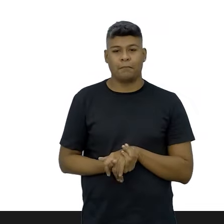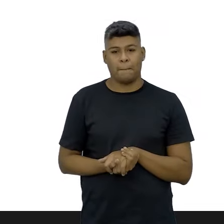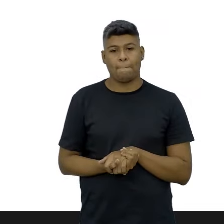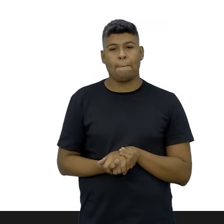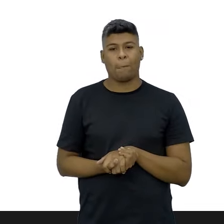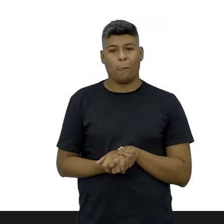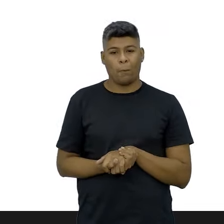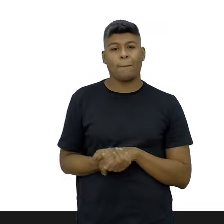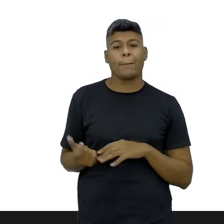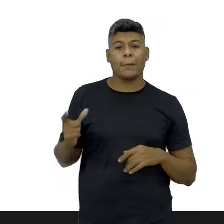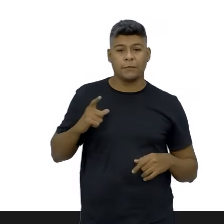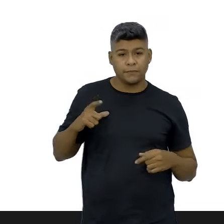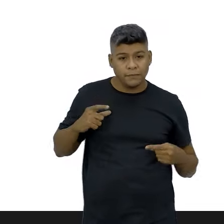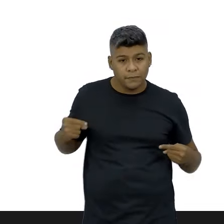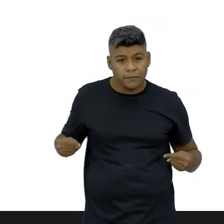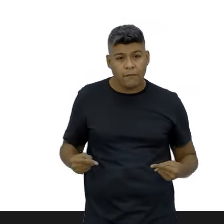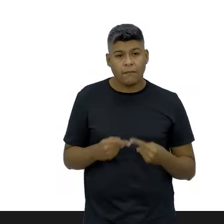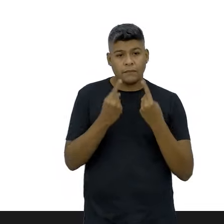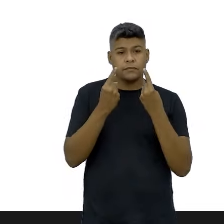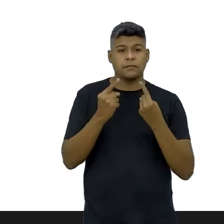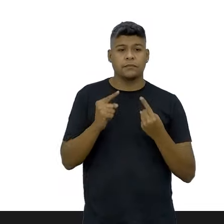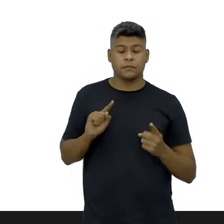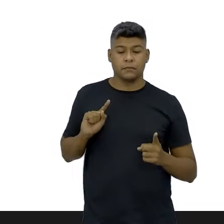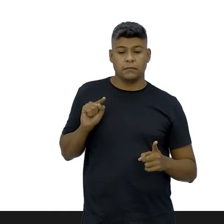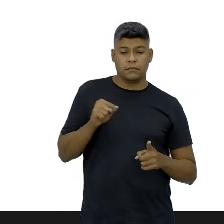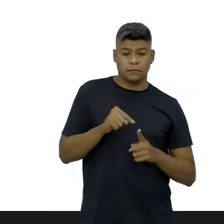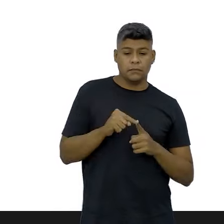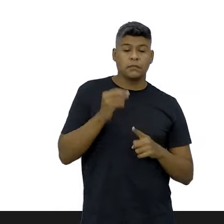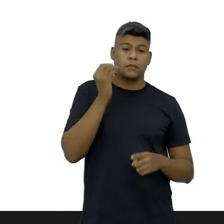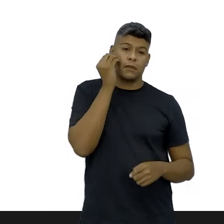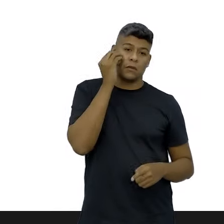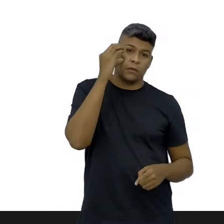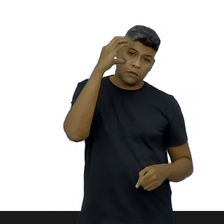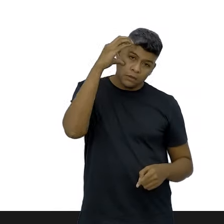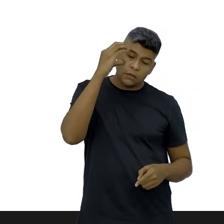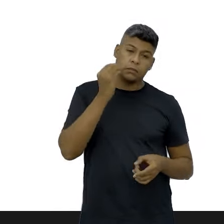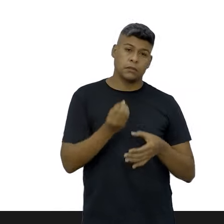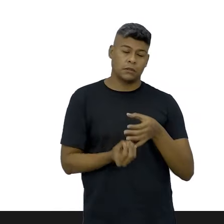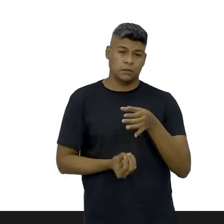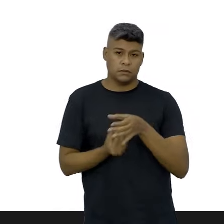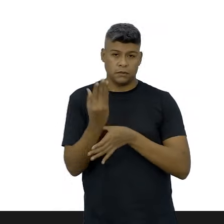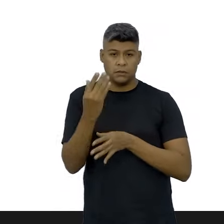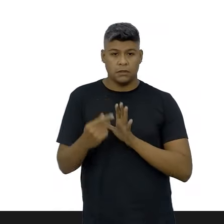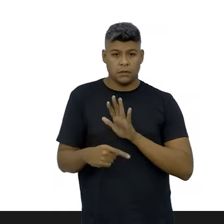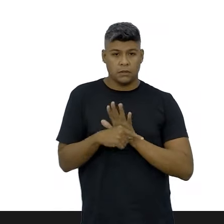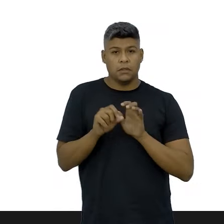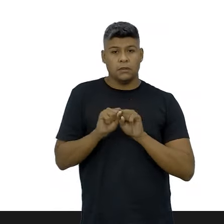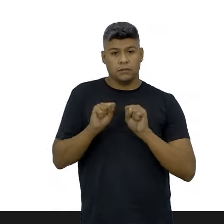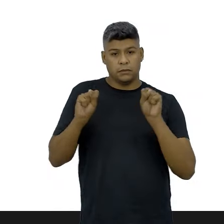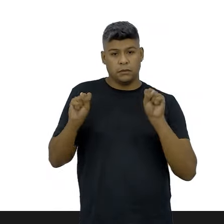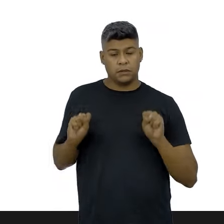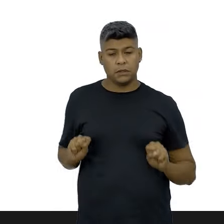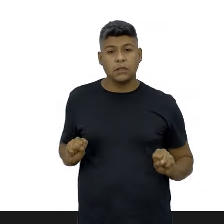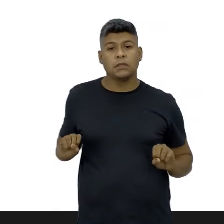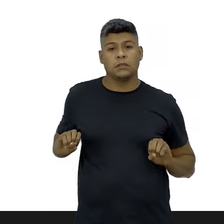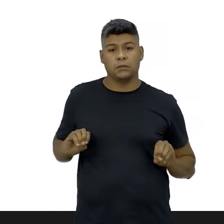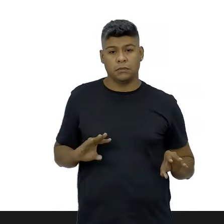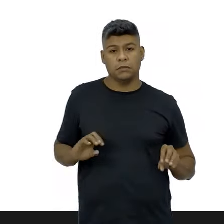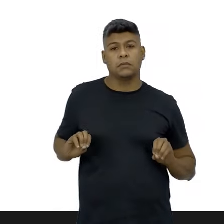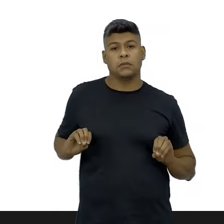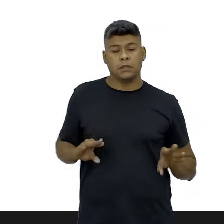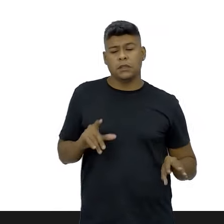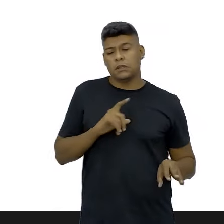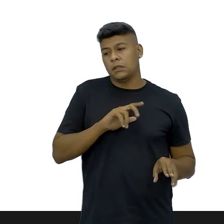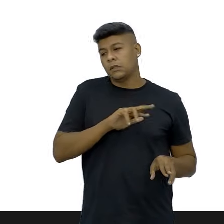habilidade, né, que ela se relaciona com o objeto de conhecimento, construção do sistema alfabético, nós temos